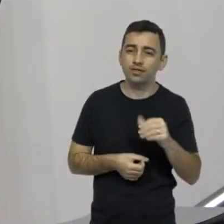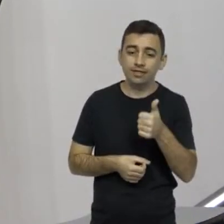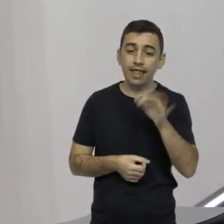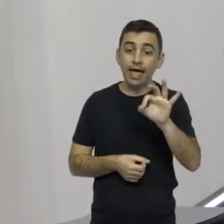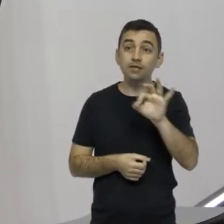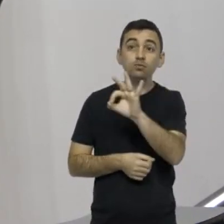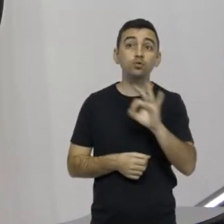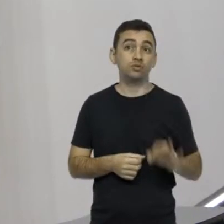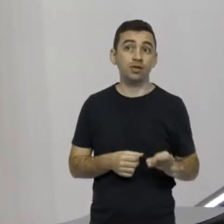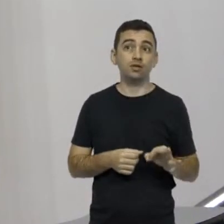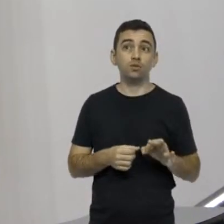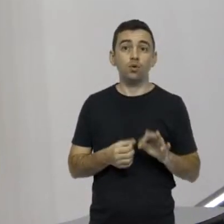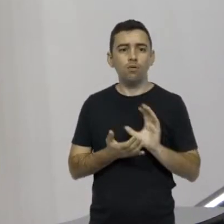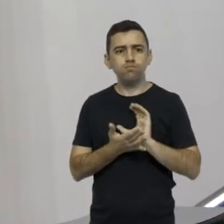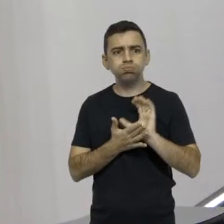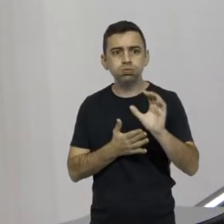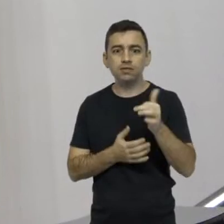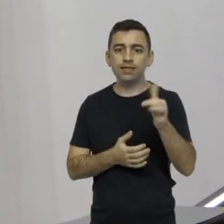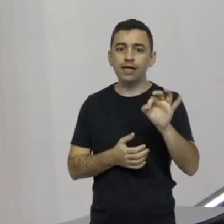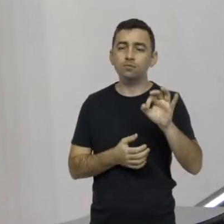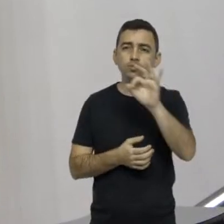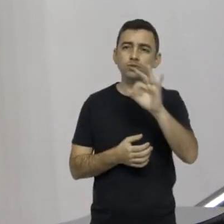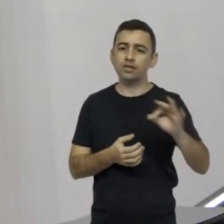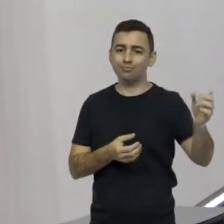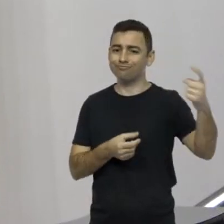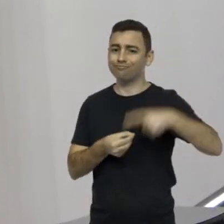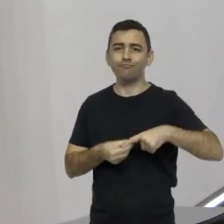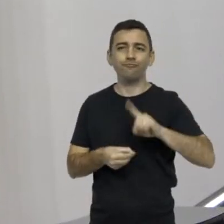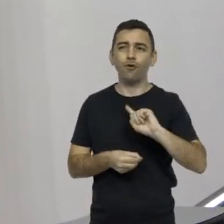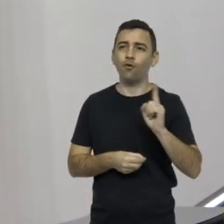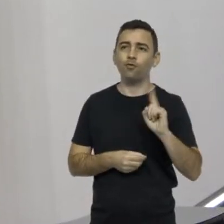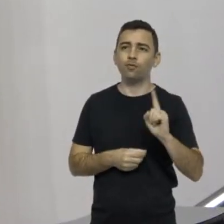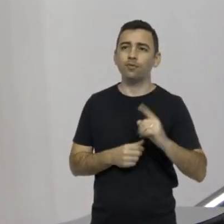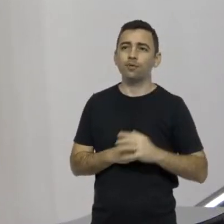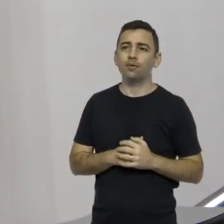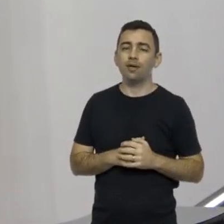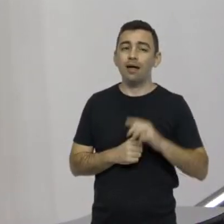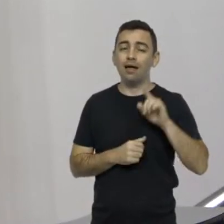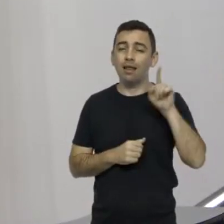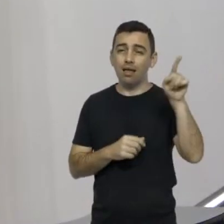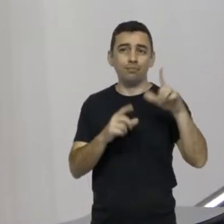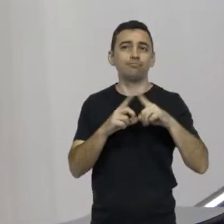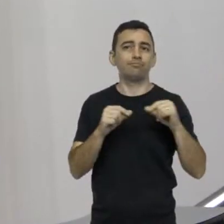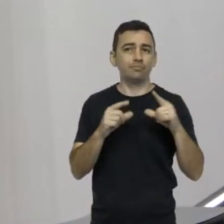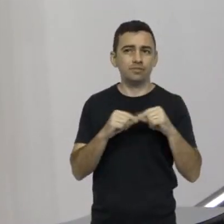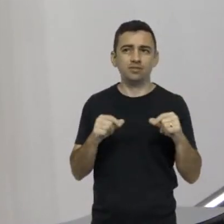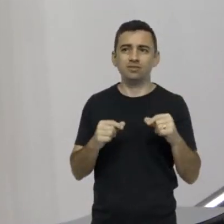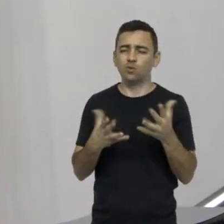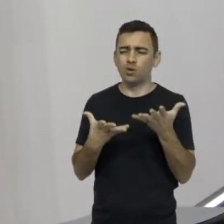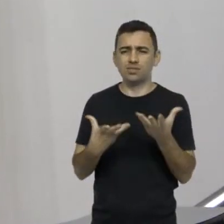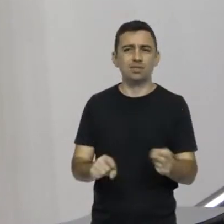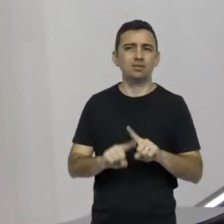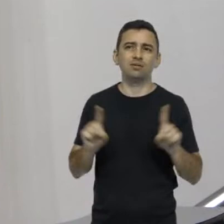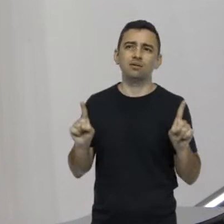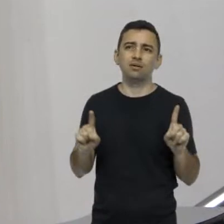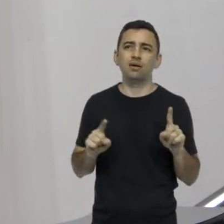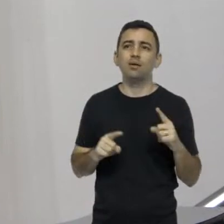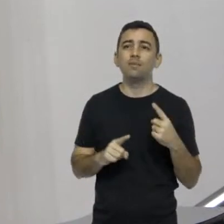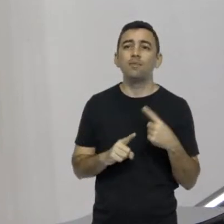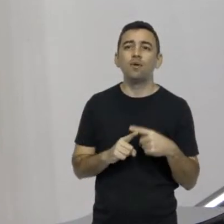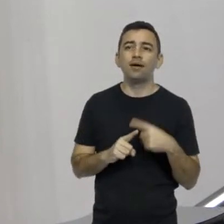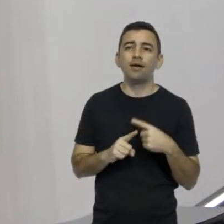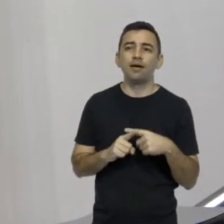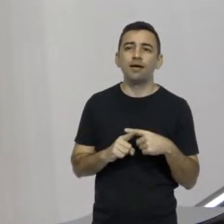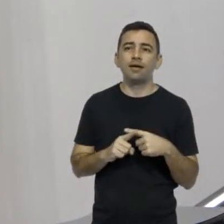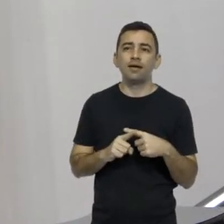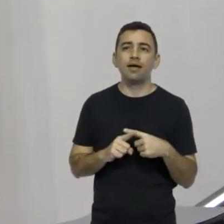do que nós mandamos para a coroa Brasília. E isso é inaceitável, porque daí